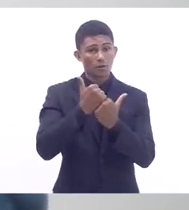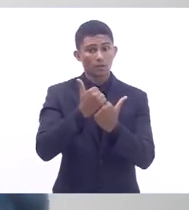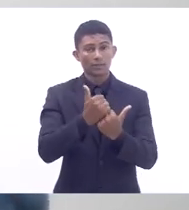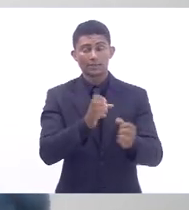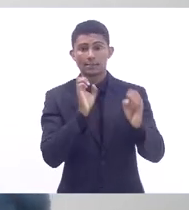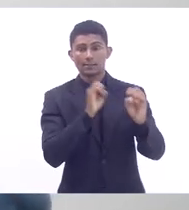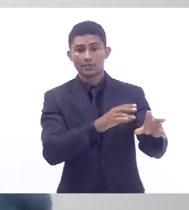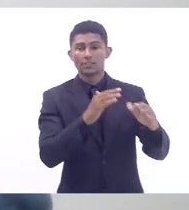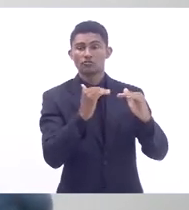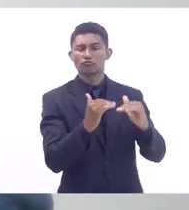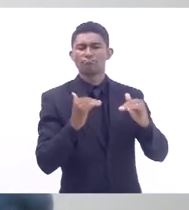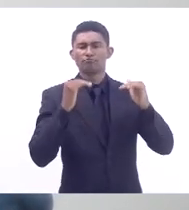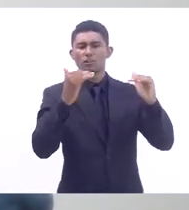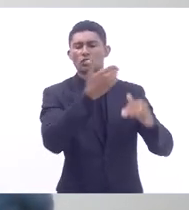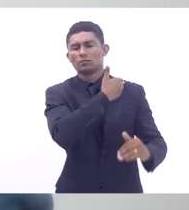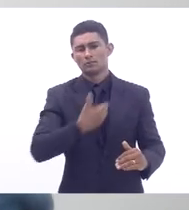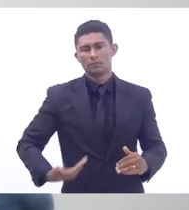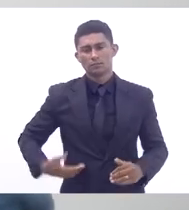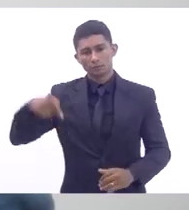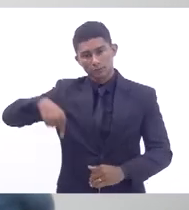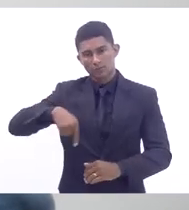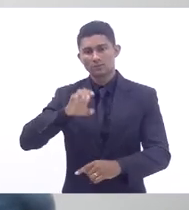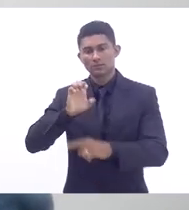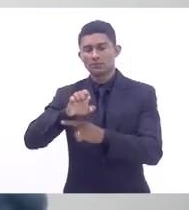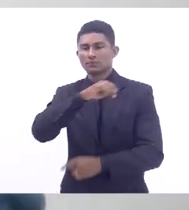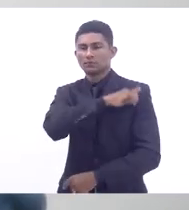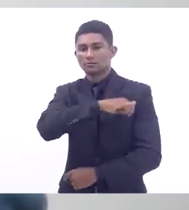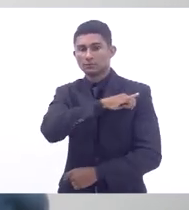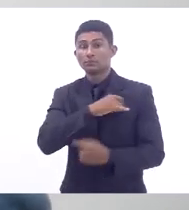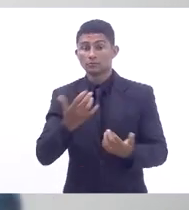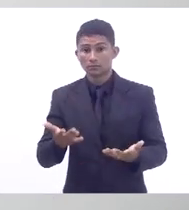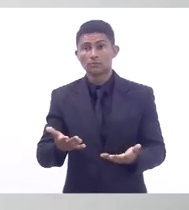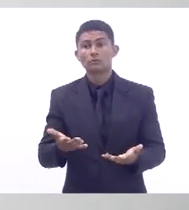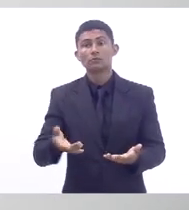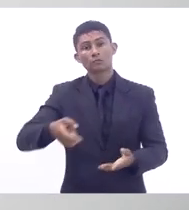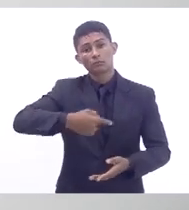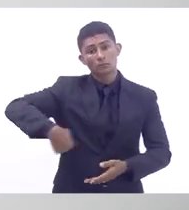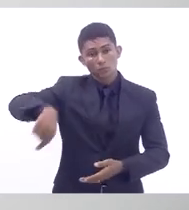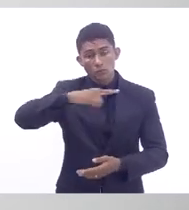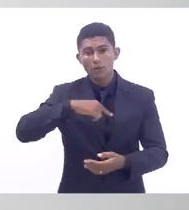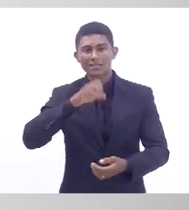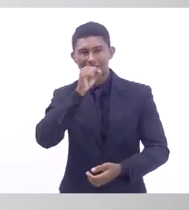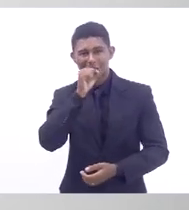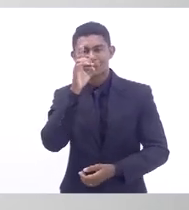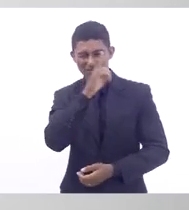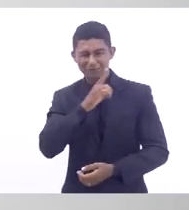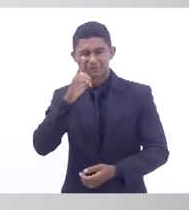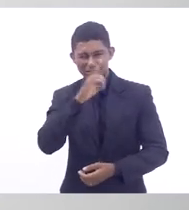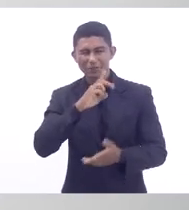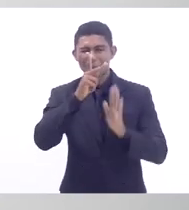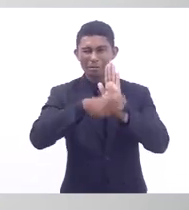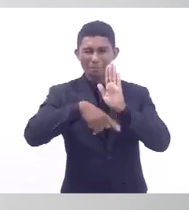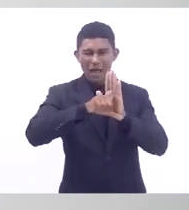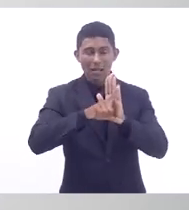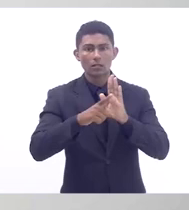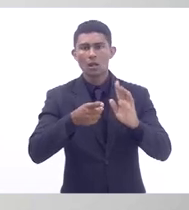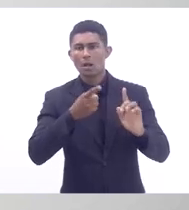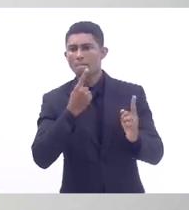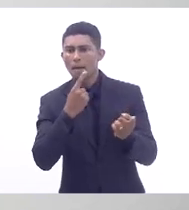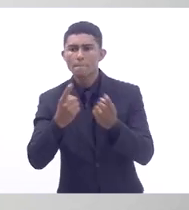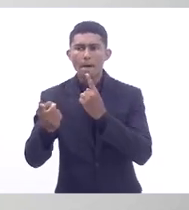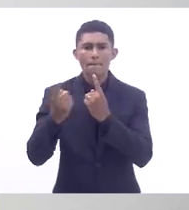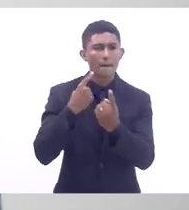do Estado do Rio de Janeiro e e nesse aspecto a gente discutiu essa pelas sábado e domingo e segunda